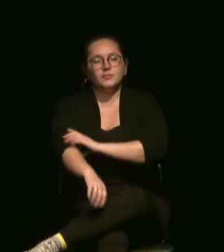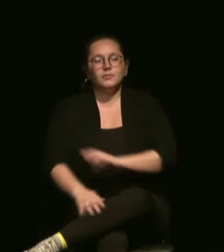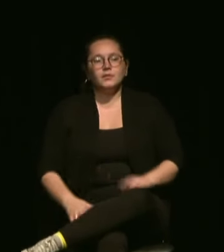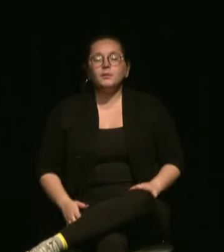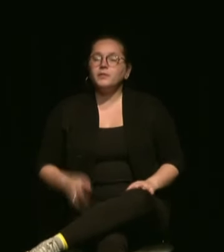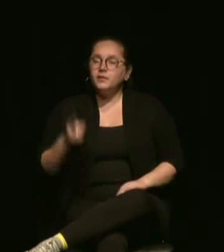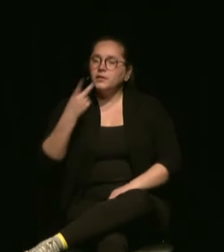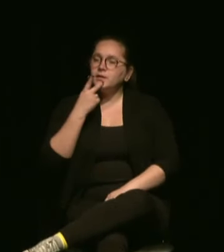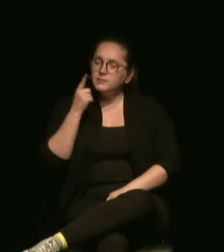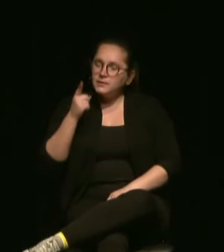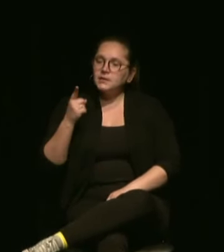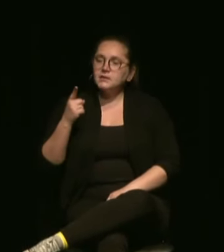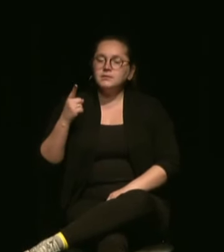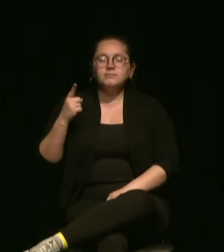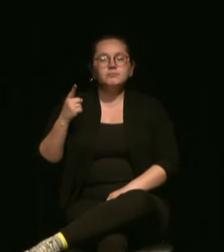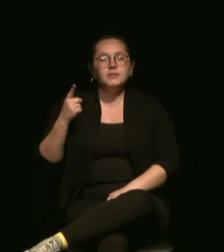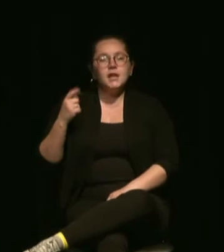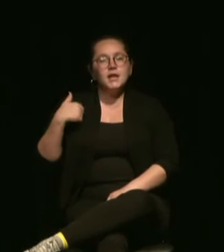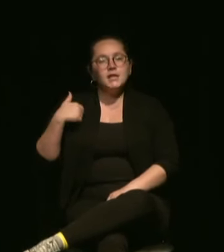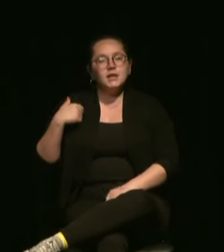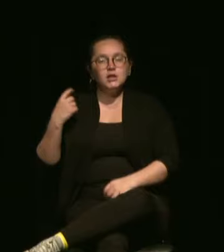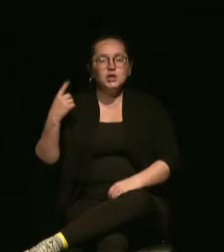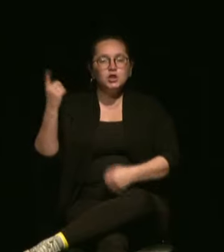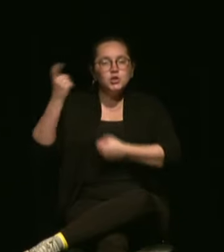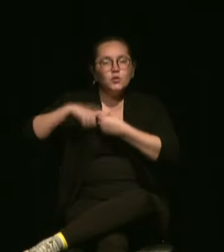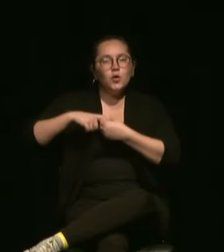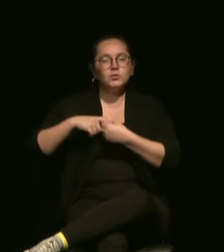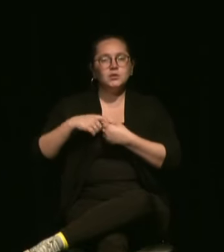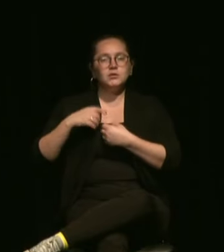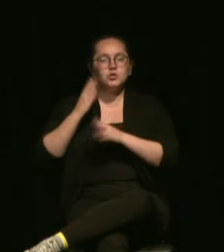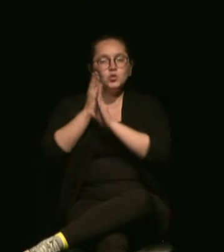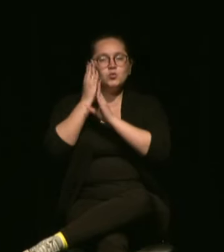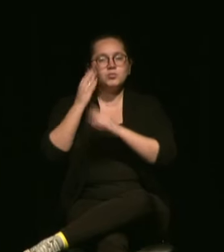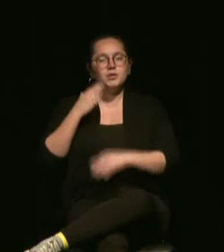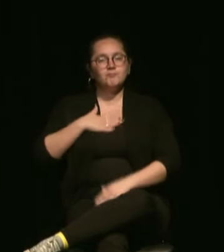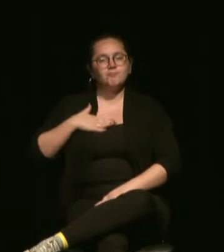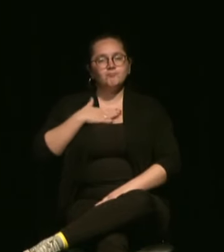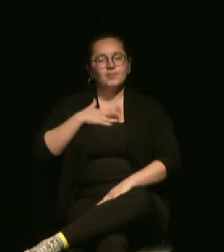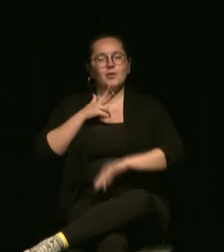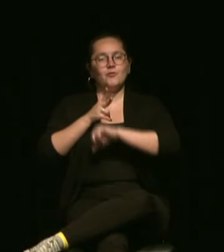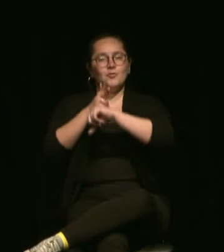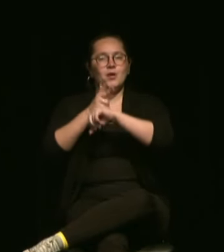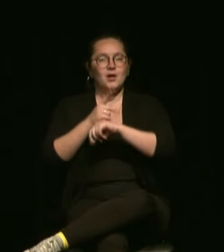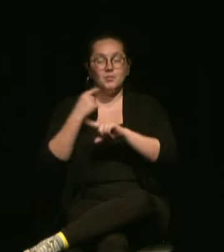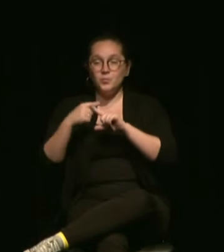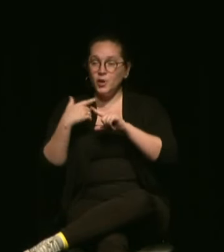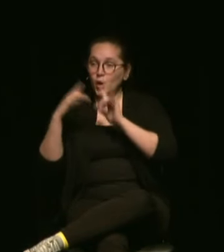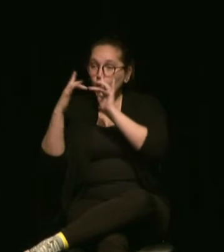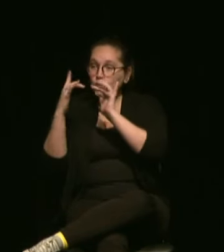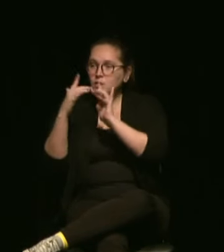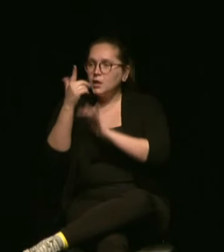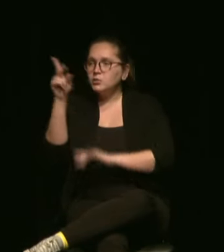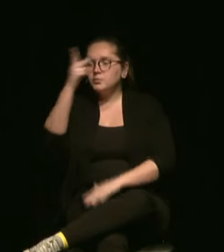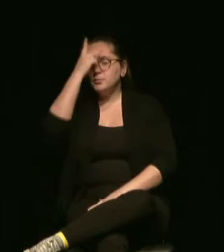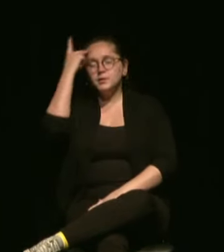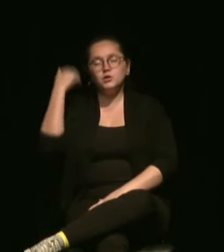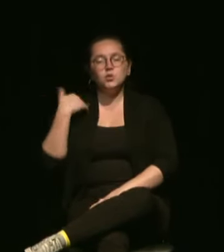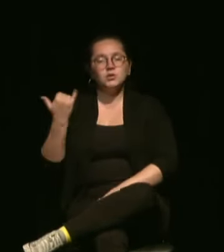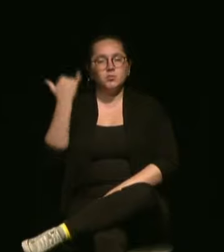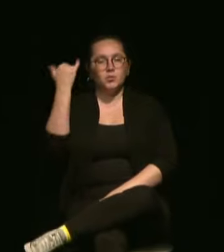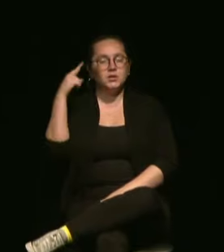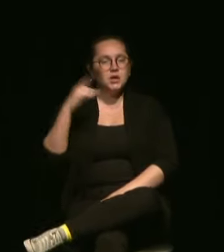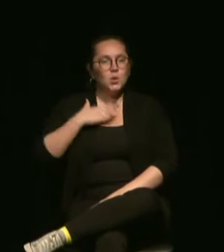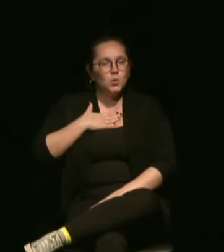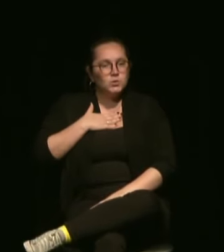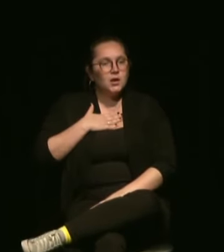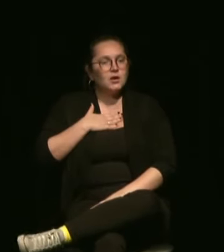devolver a ele o prazer de filmar, né? Colocando ele em contato com pessoas que foram tão importantes para a vida dele e de quem ele gostava